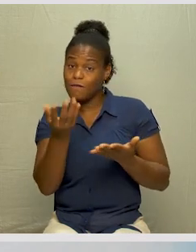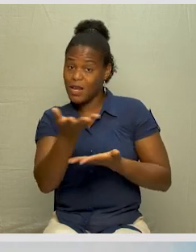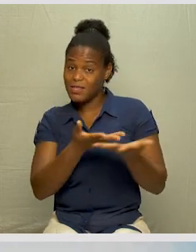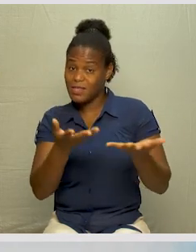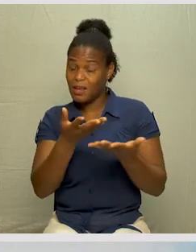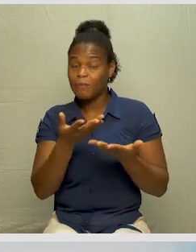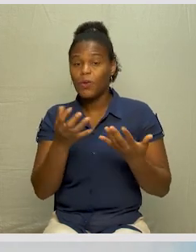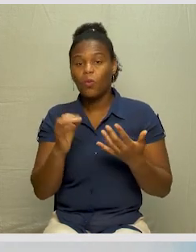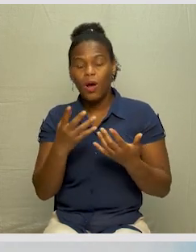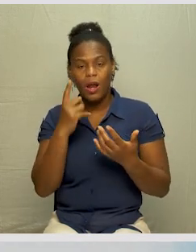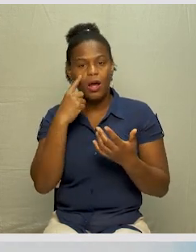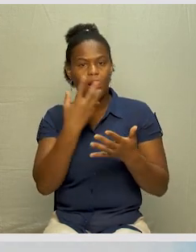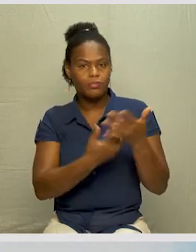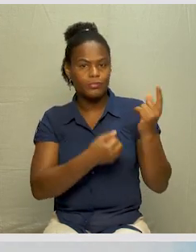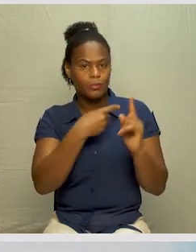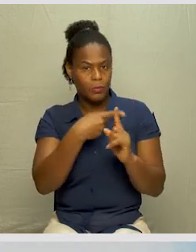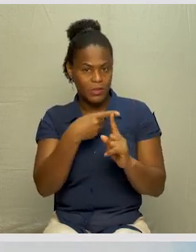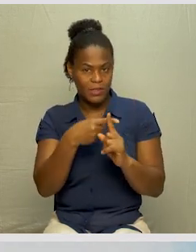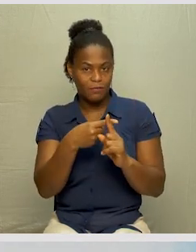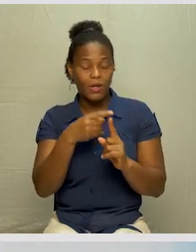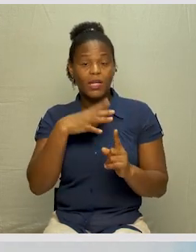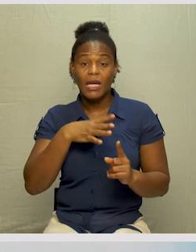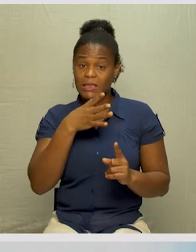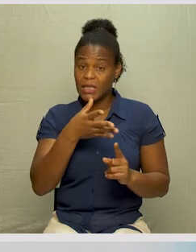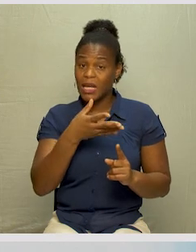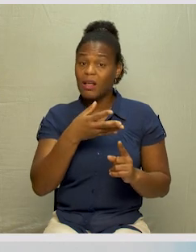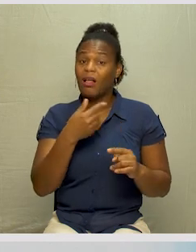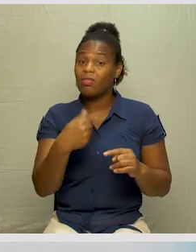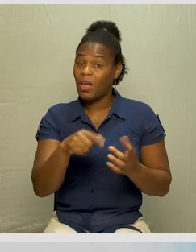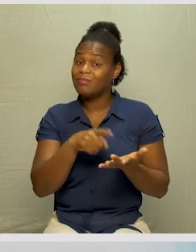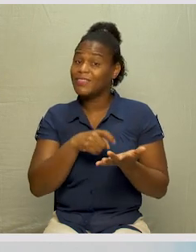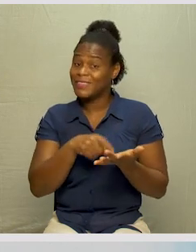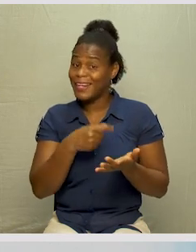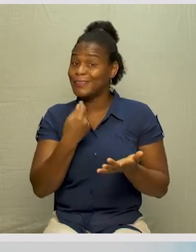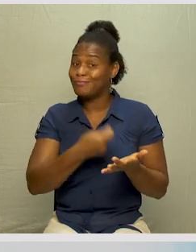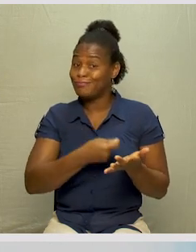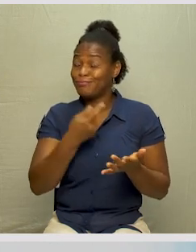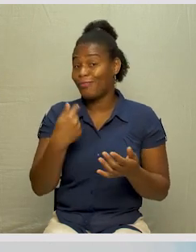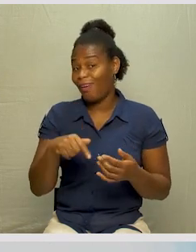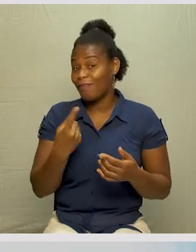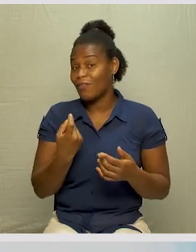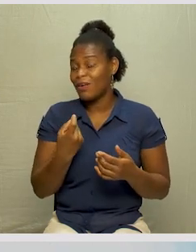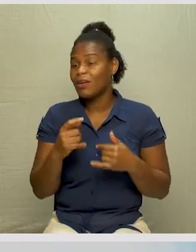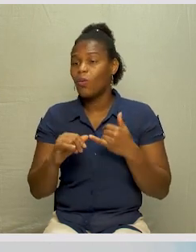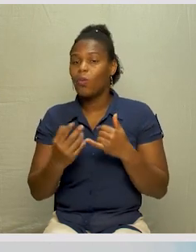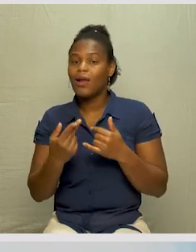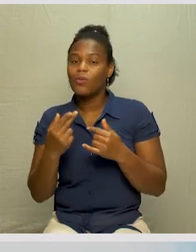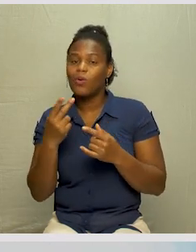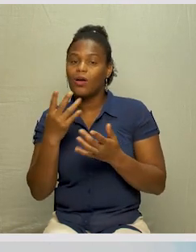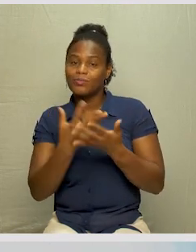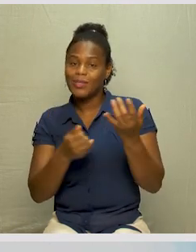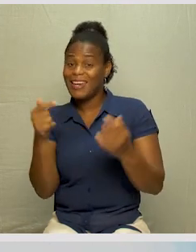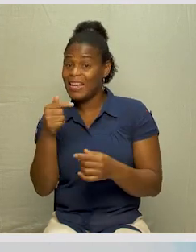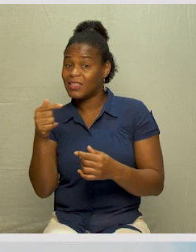financeira, quando apresenta um saldo positivo, significa que tem necessidade de financiamento. Quando tem um